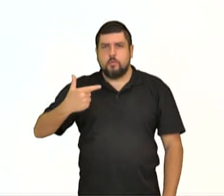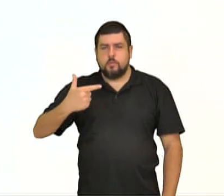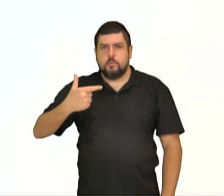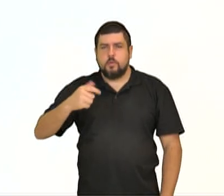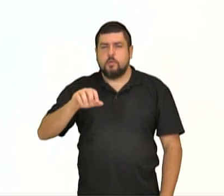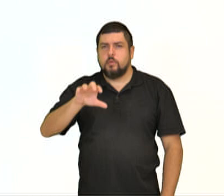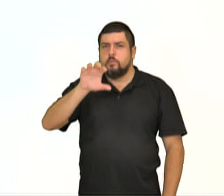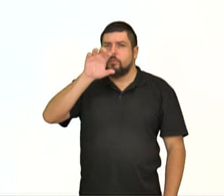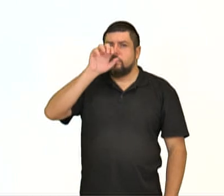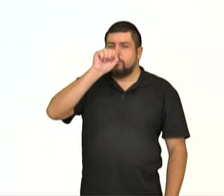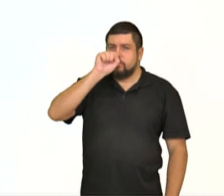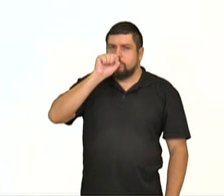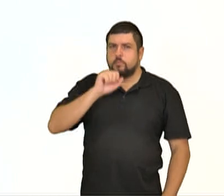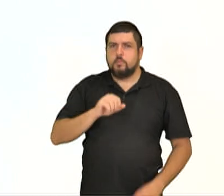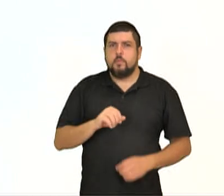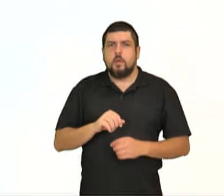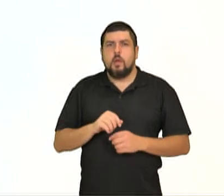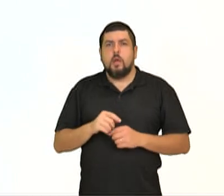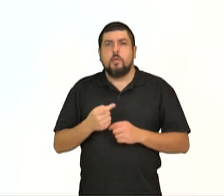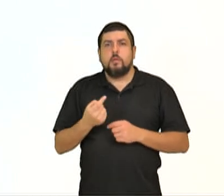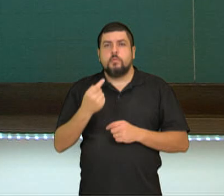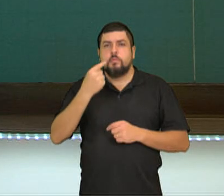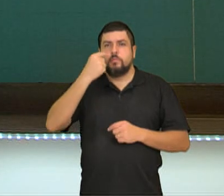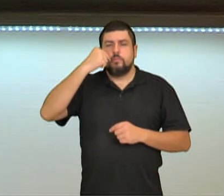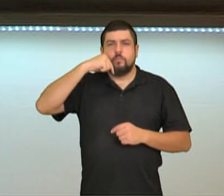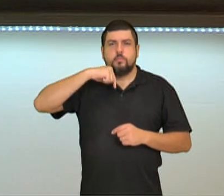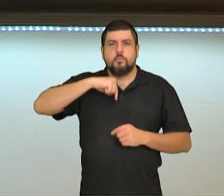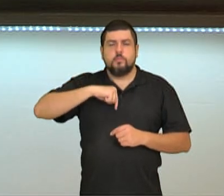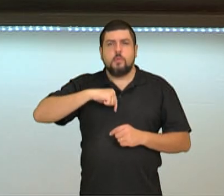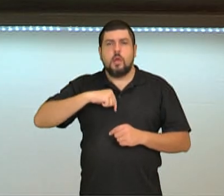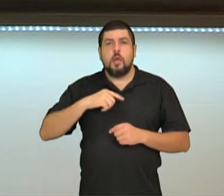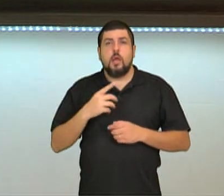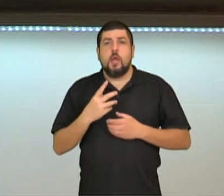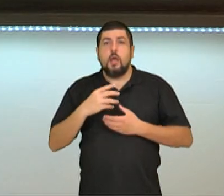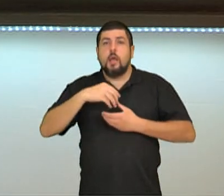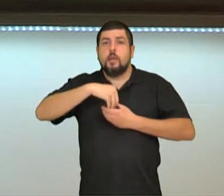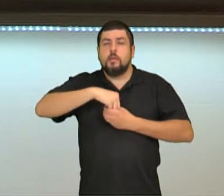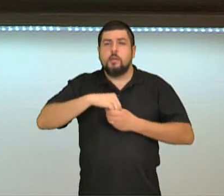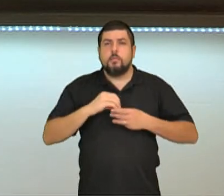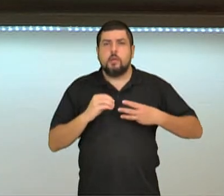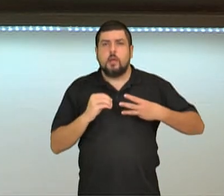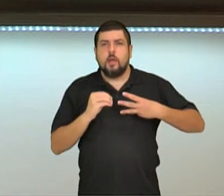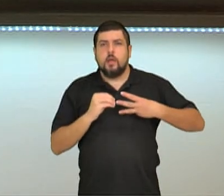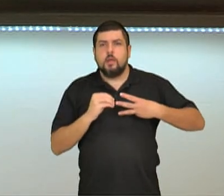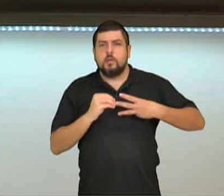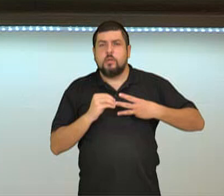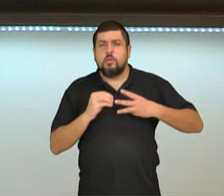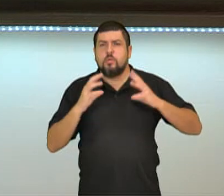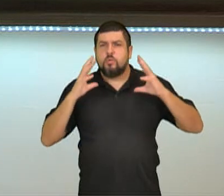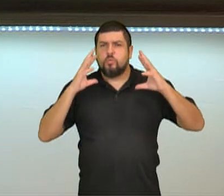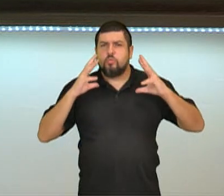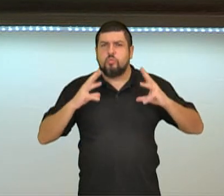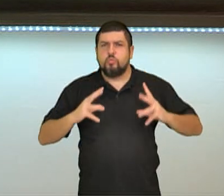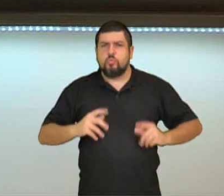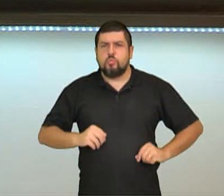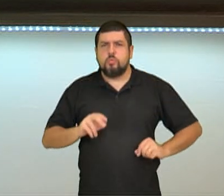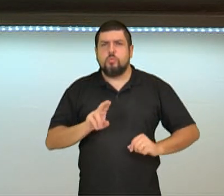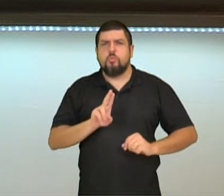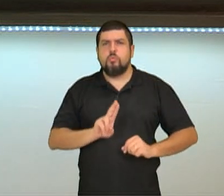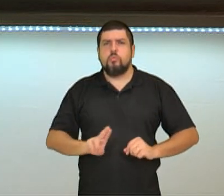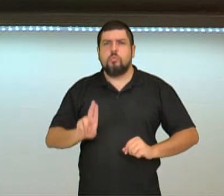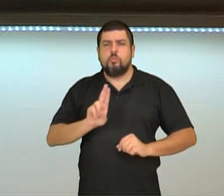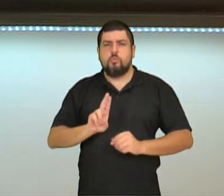do ar, que vai ser utilizado pelas nossas células do corpo todo, num processo muito